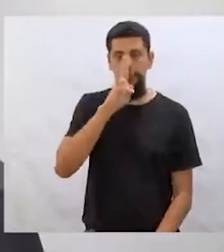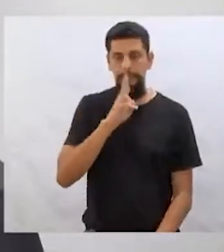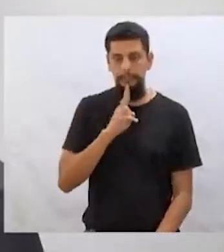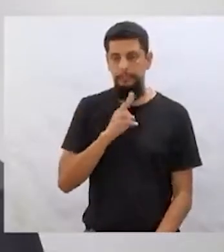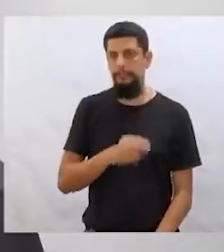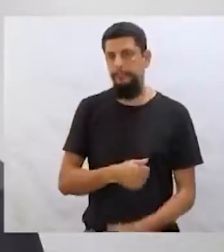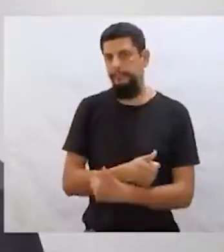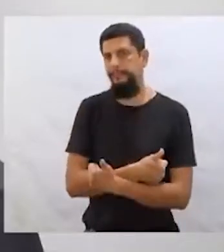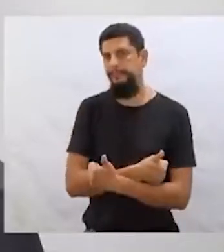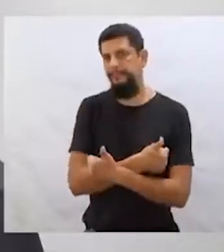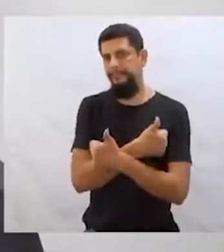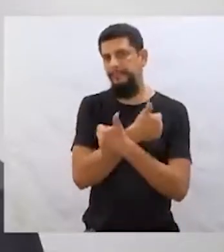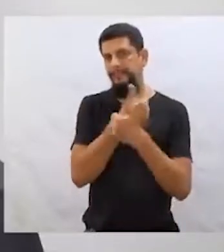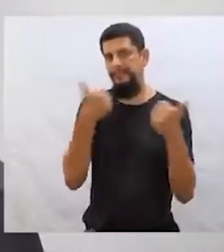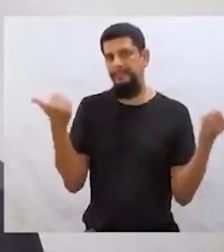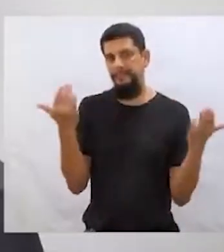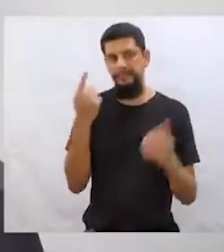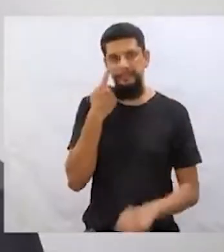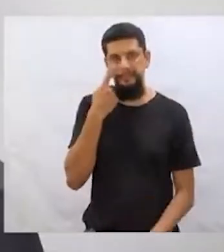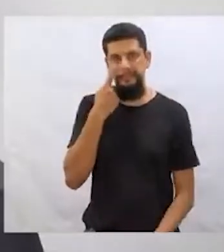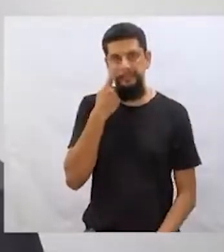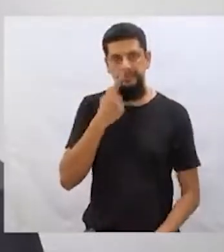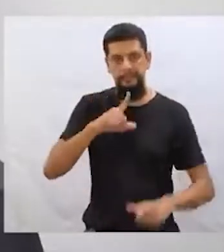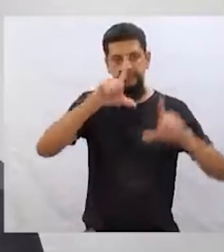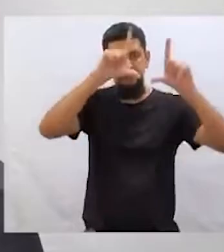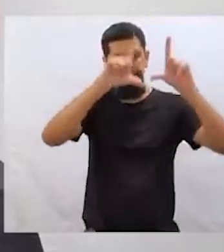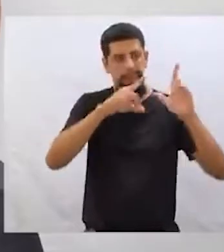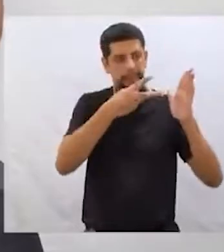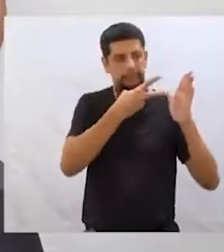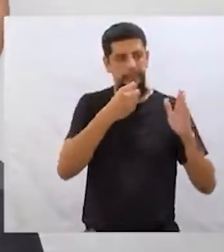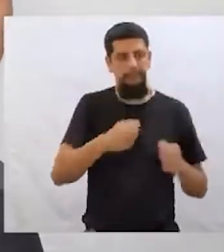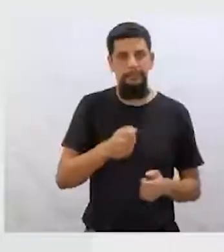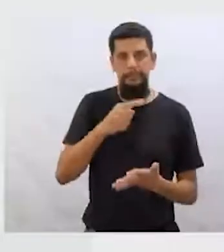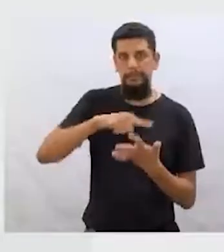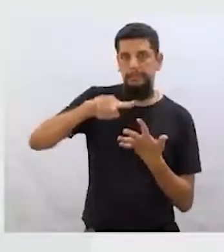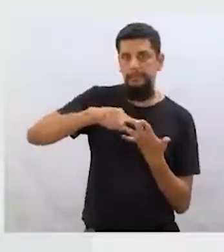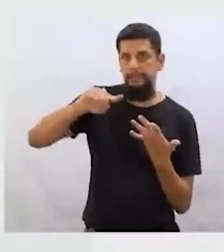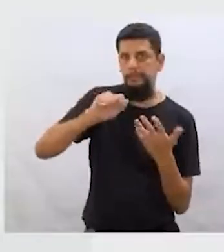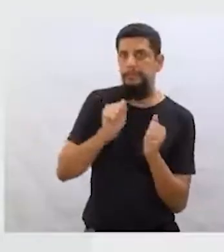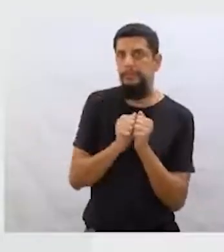5. Muito bem. Vamos acompanhar na tela lá? Contem junto comigo.